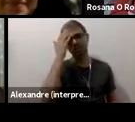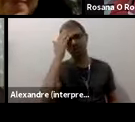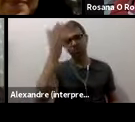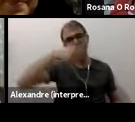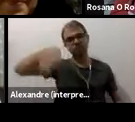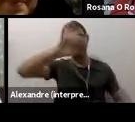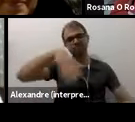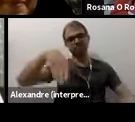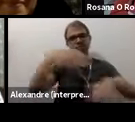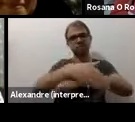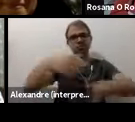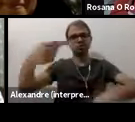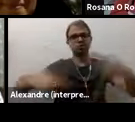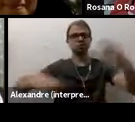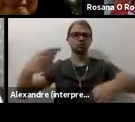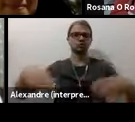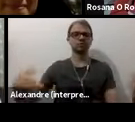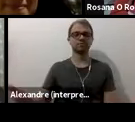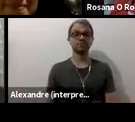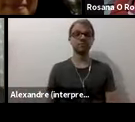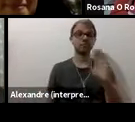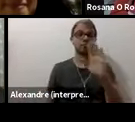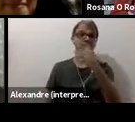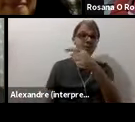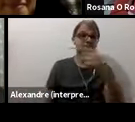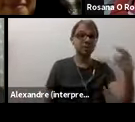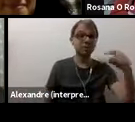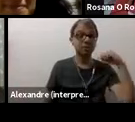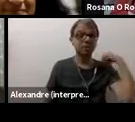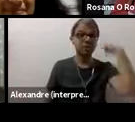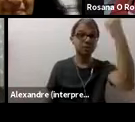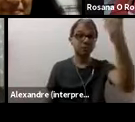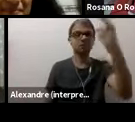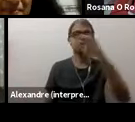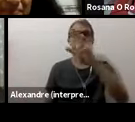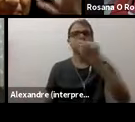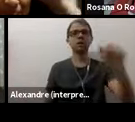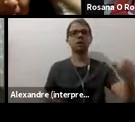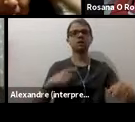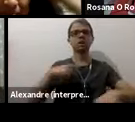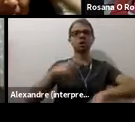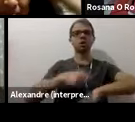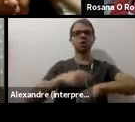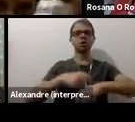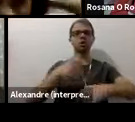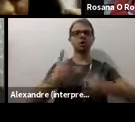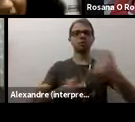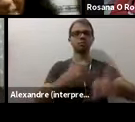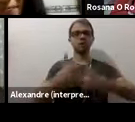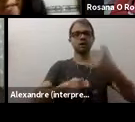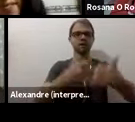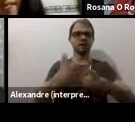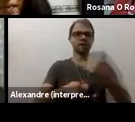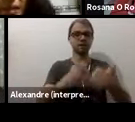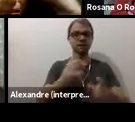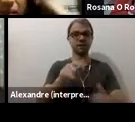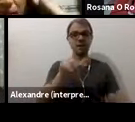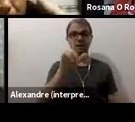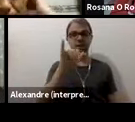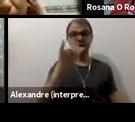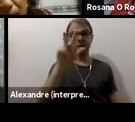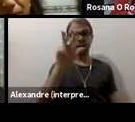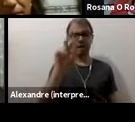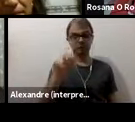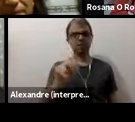todo mundo. Bem, na semana que vem nós teremos a Hora da Brincada Live pela Brincada da Educação, com